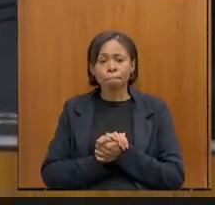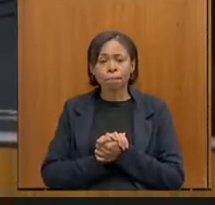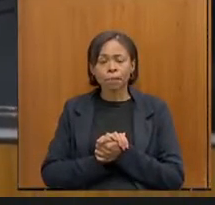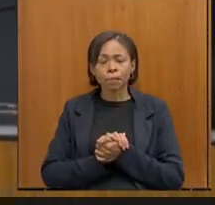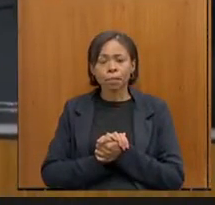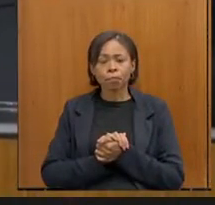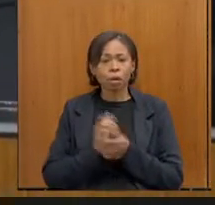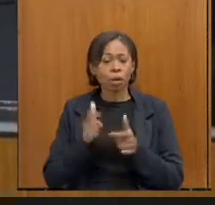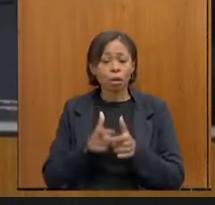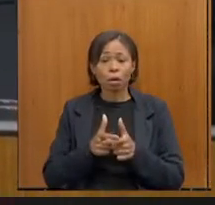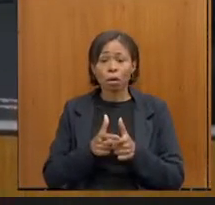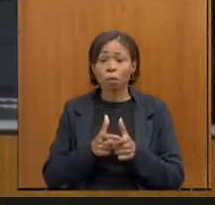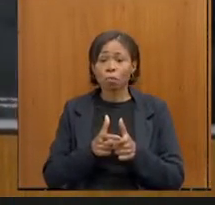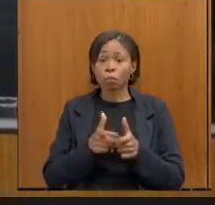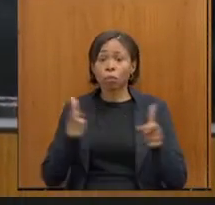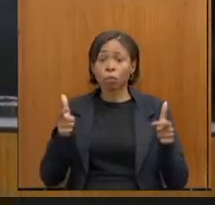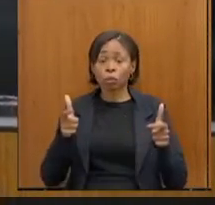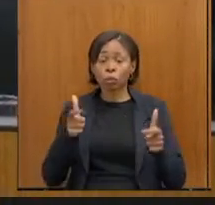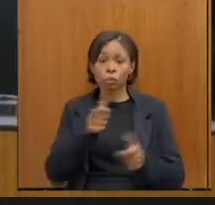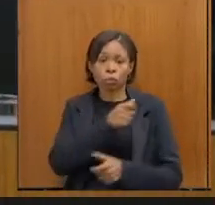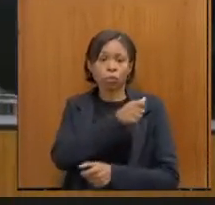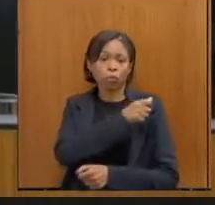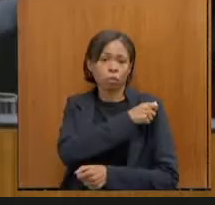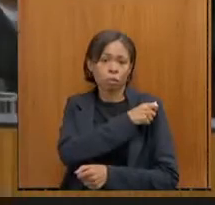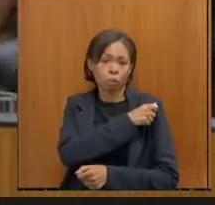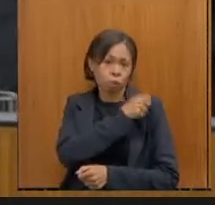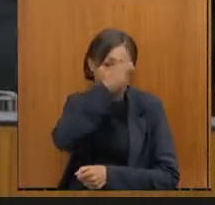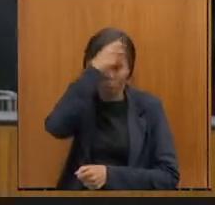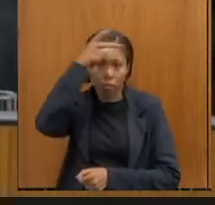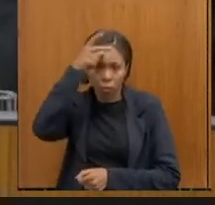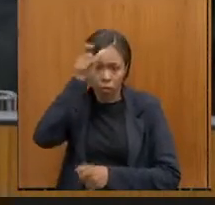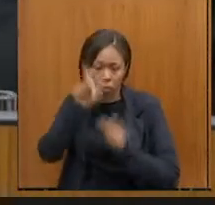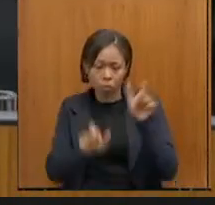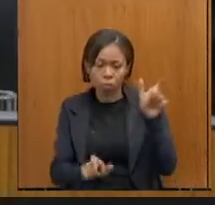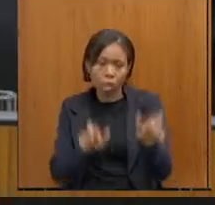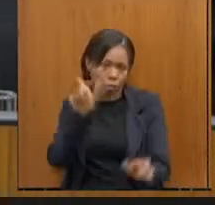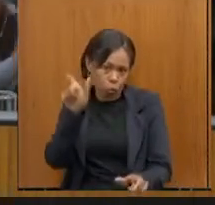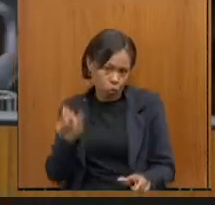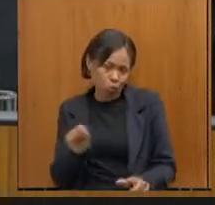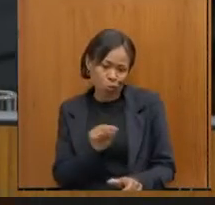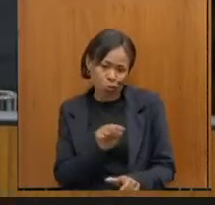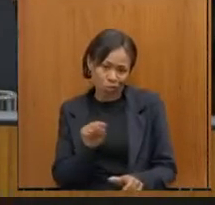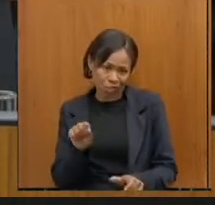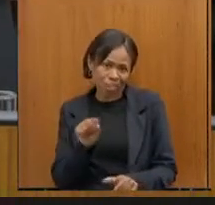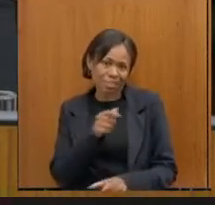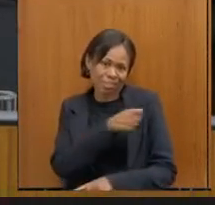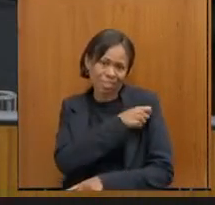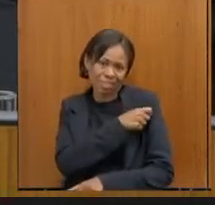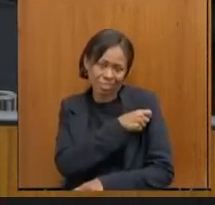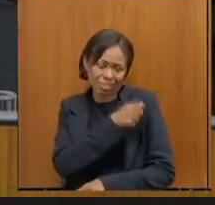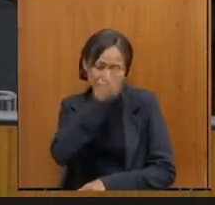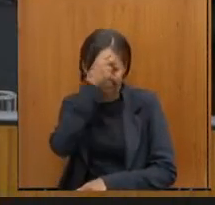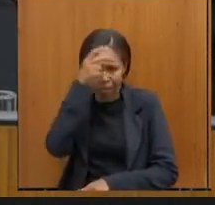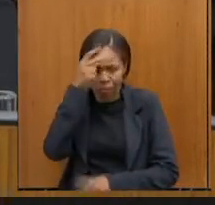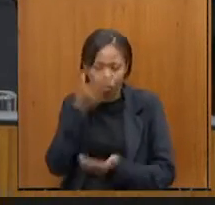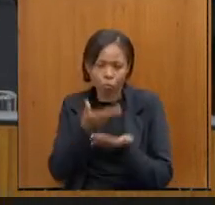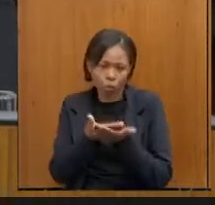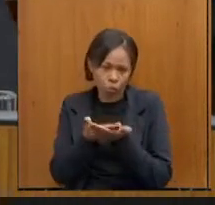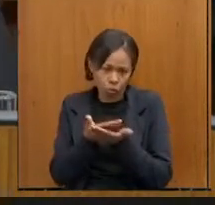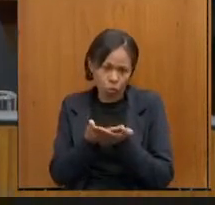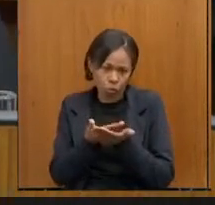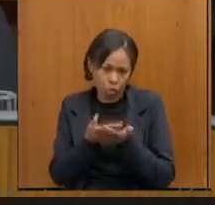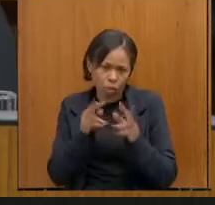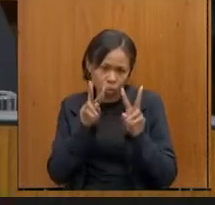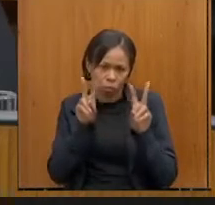parte dos alunos né prefeitos que estão ali enquanto enquanto estudantes do assunto da da